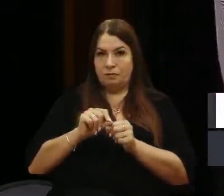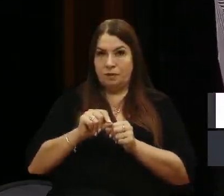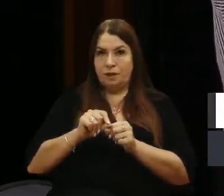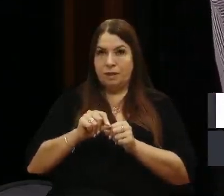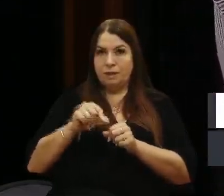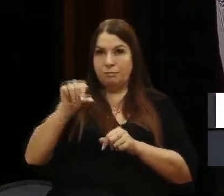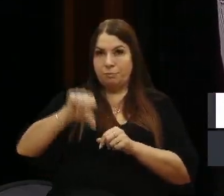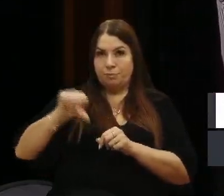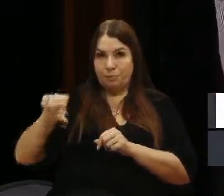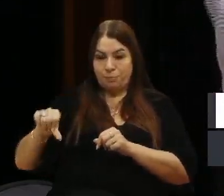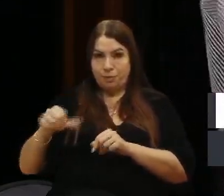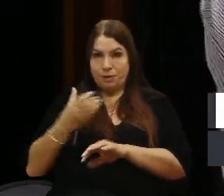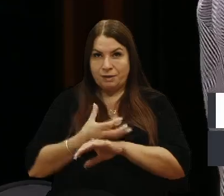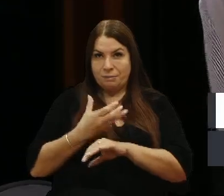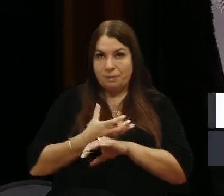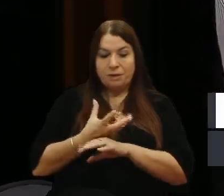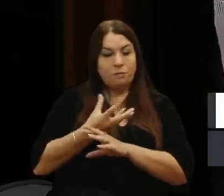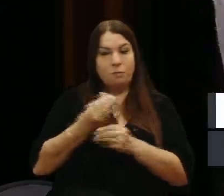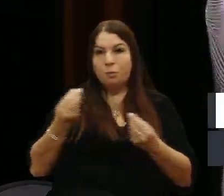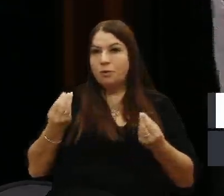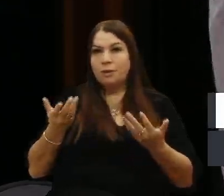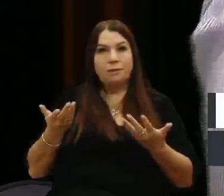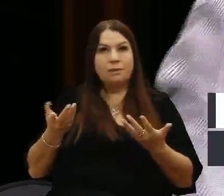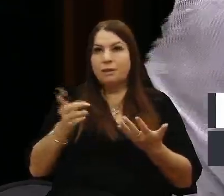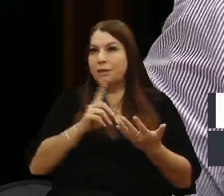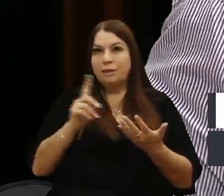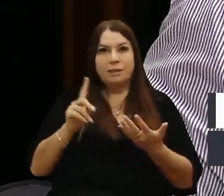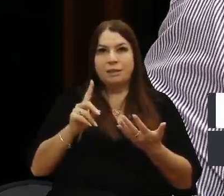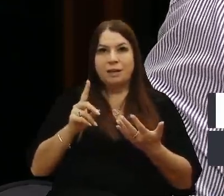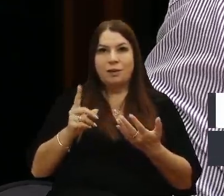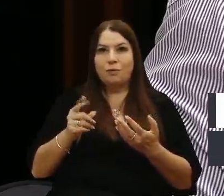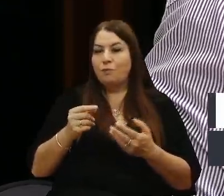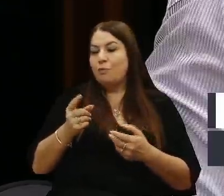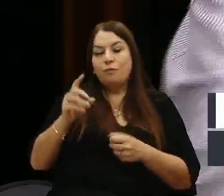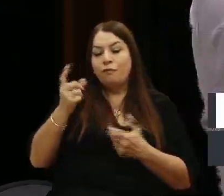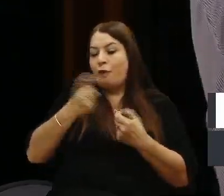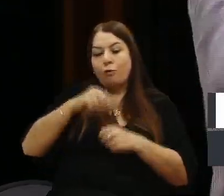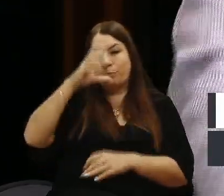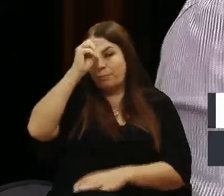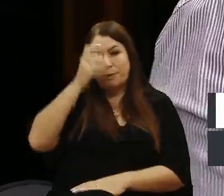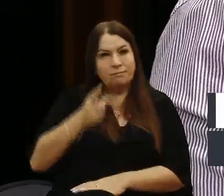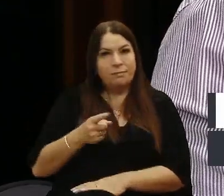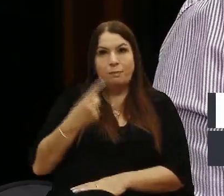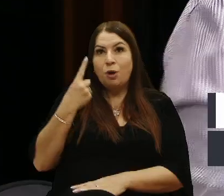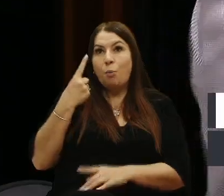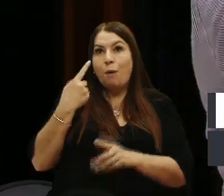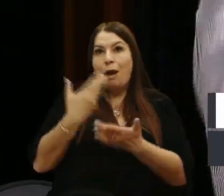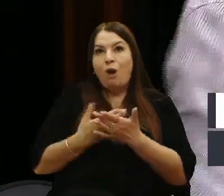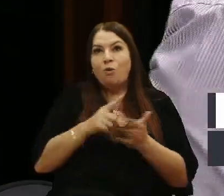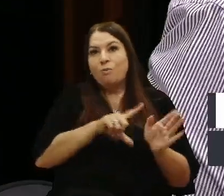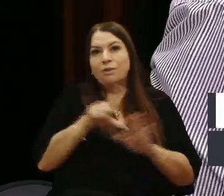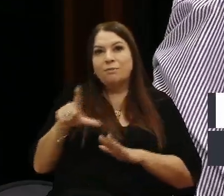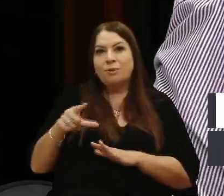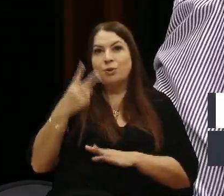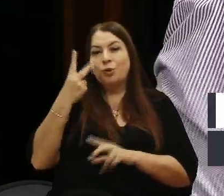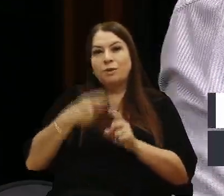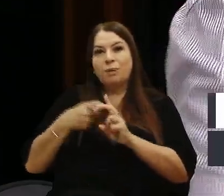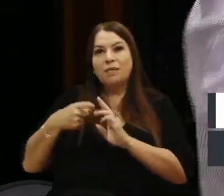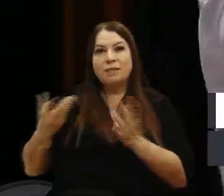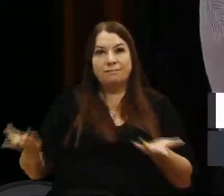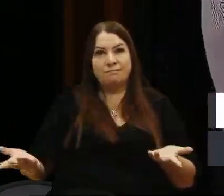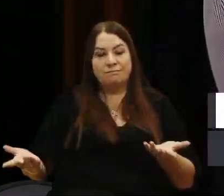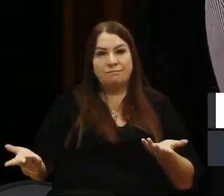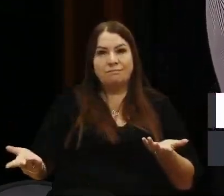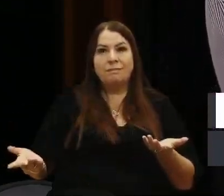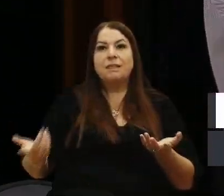progressão, em muitos casos, não recompõe a aprendizagem, porque é uma aula por semana durante 2 meses.